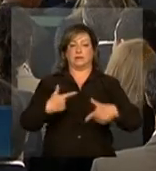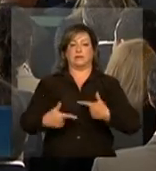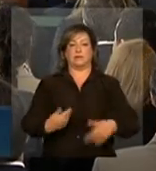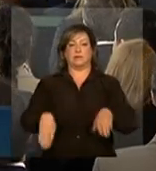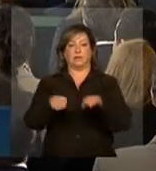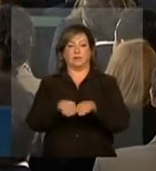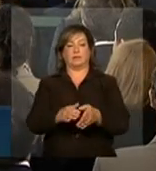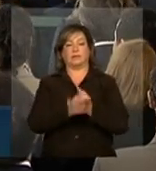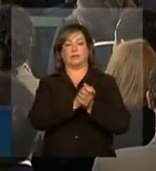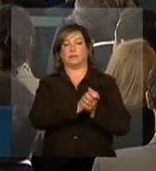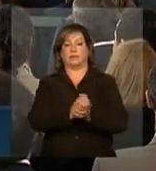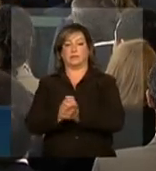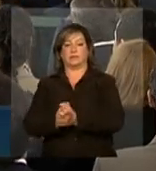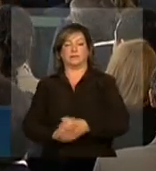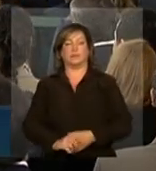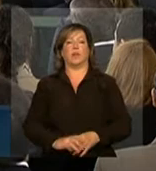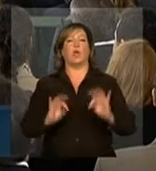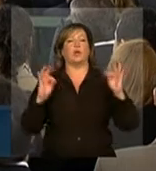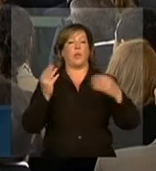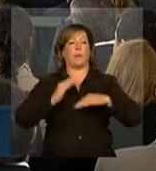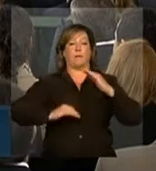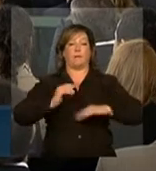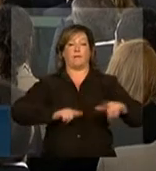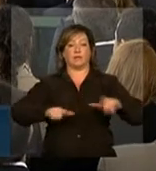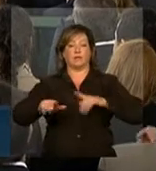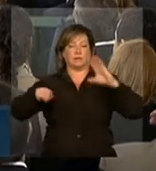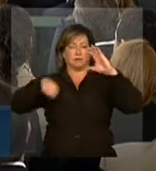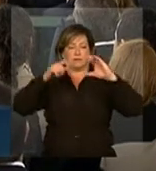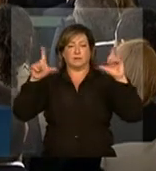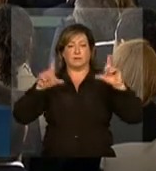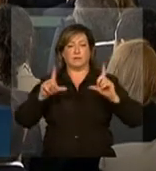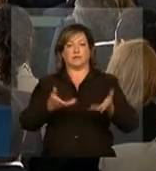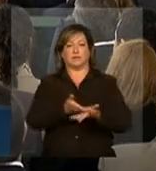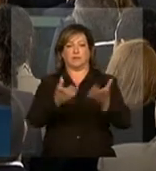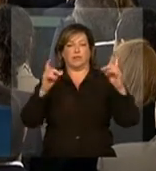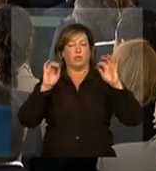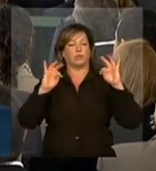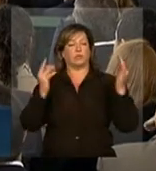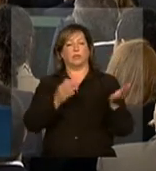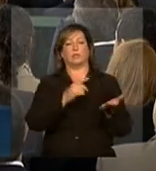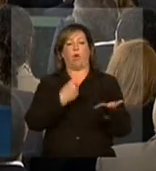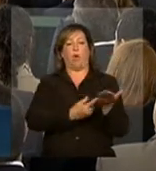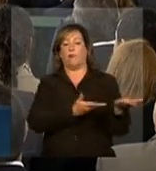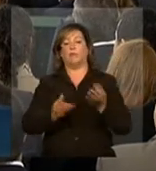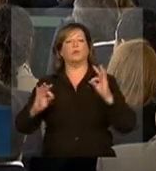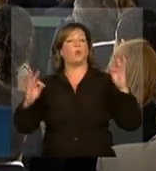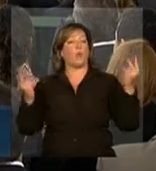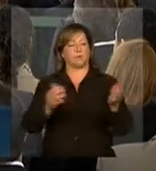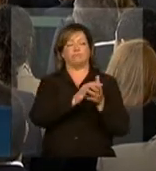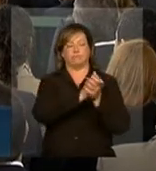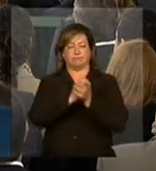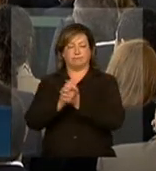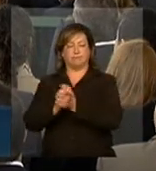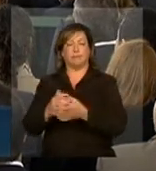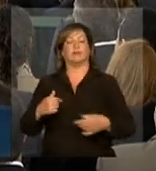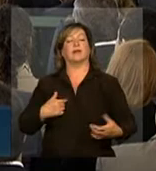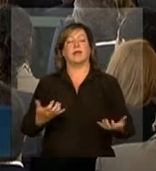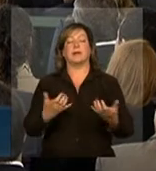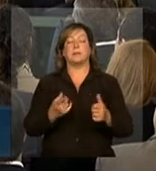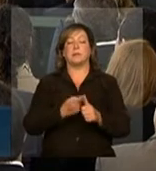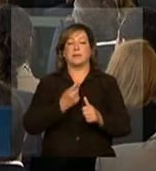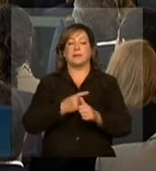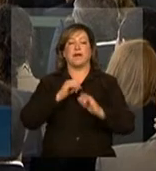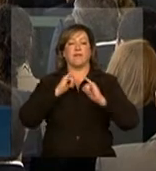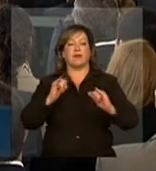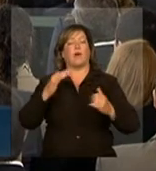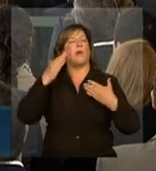Competitividade. Todos os profissionais de imprensa e demais convidados. E eu quero começar dizendo meu muito